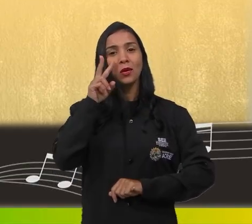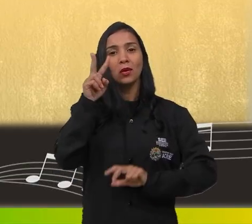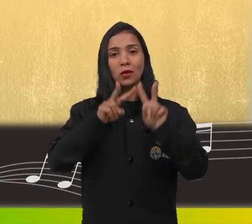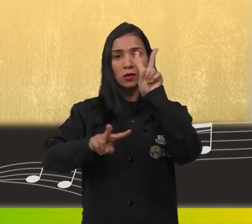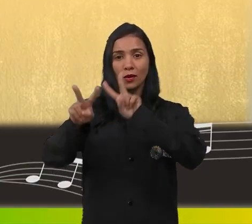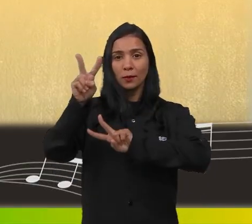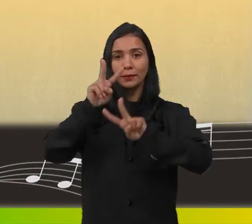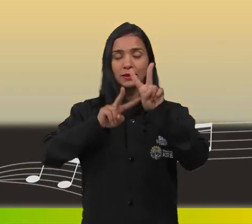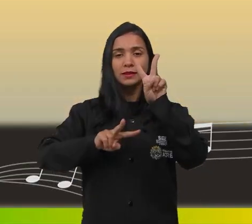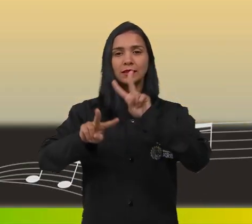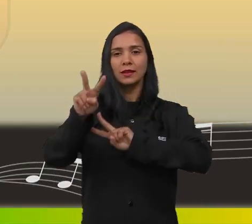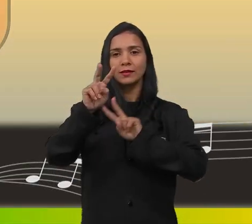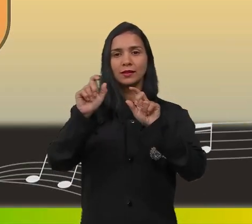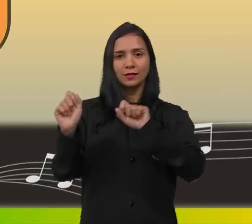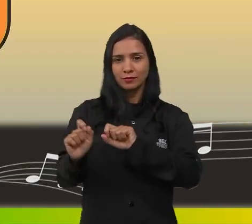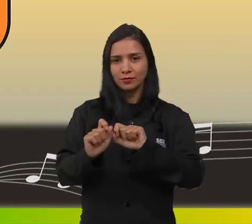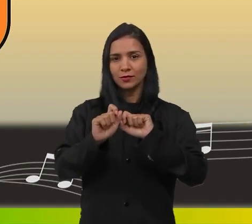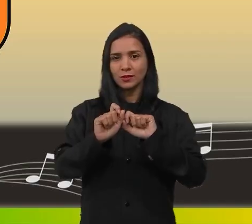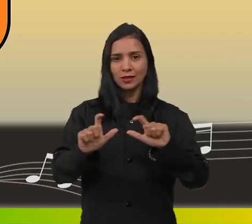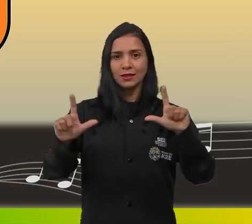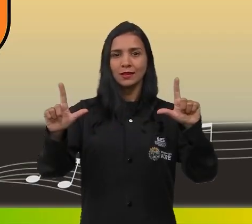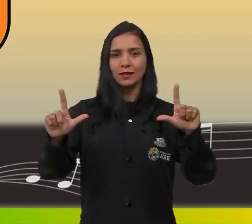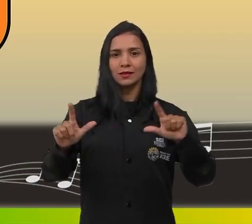poder responder.